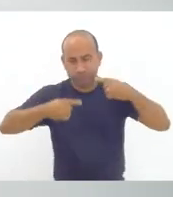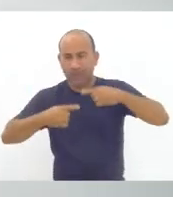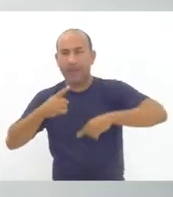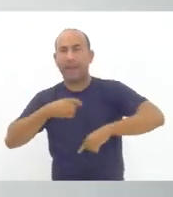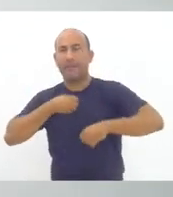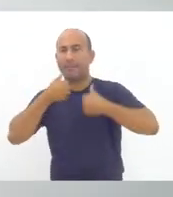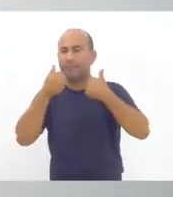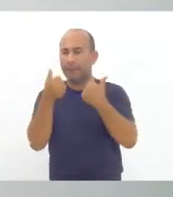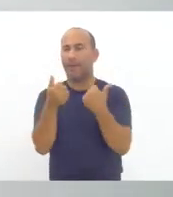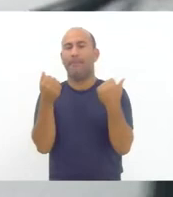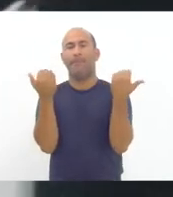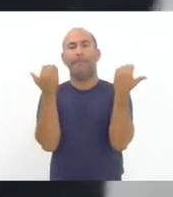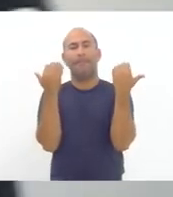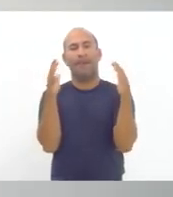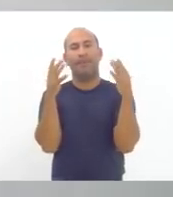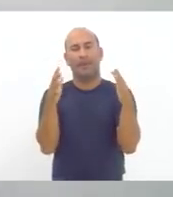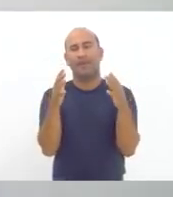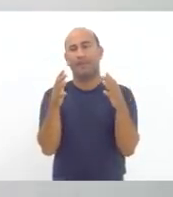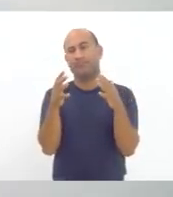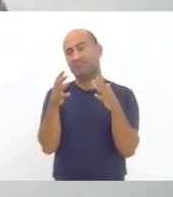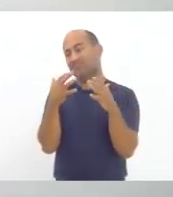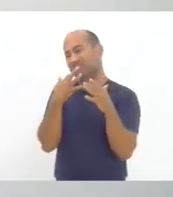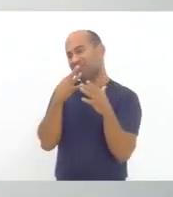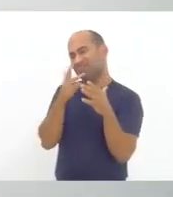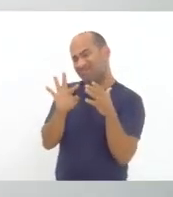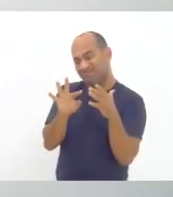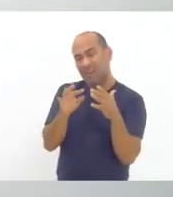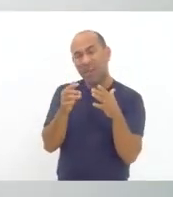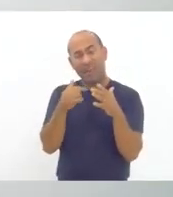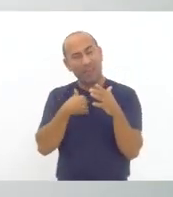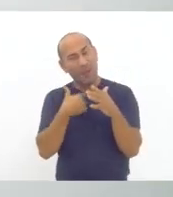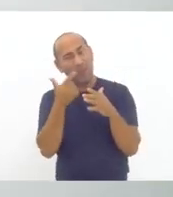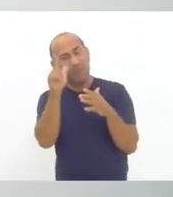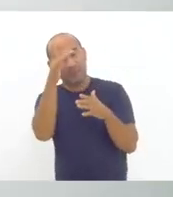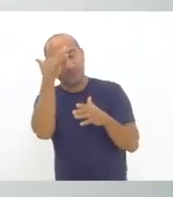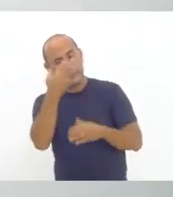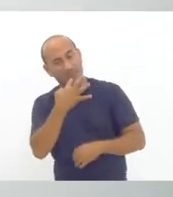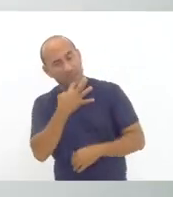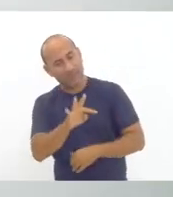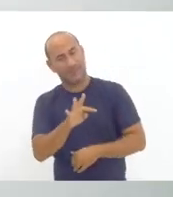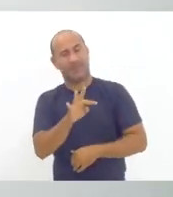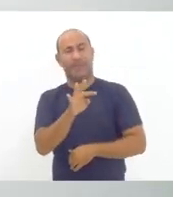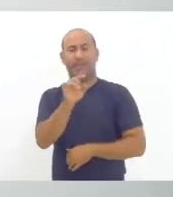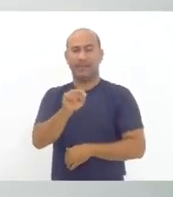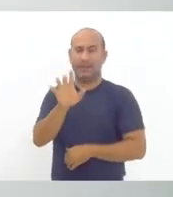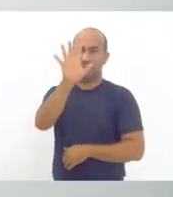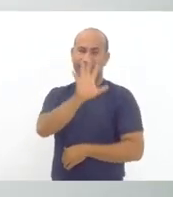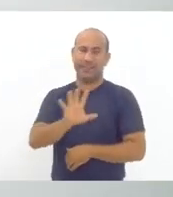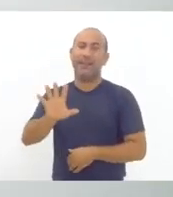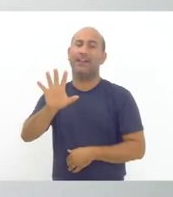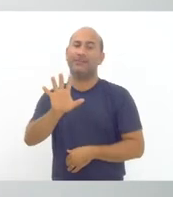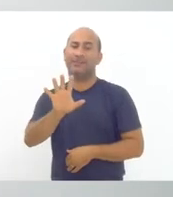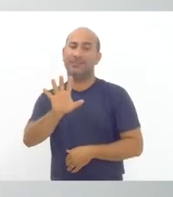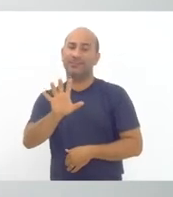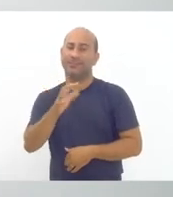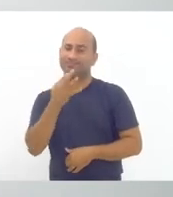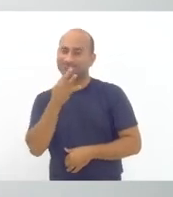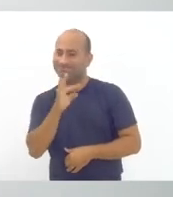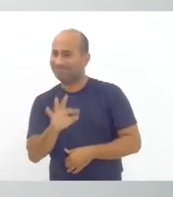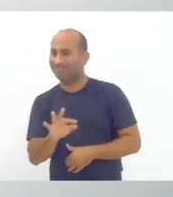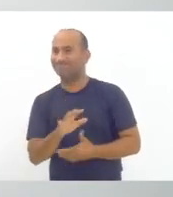parabéns eu não conhecia eu e tantos outros eleitores aqui no estado não conhecíamos essa